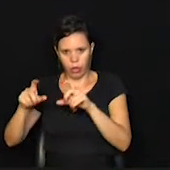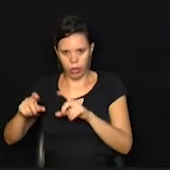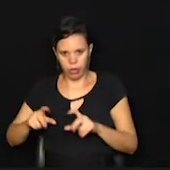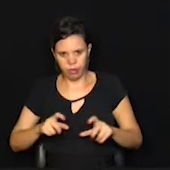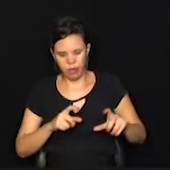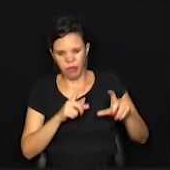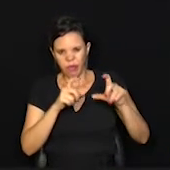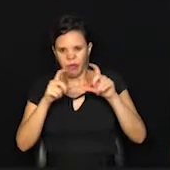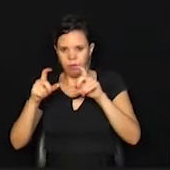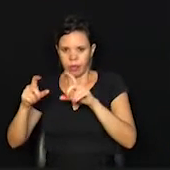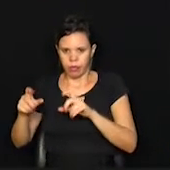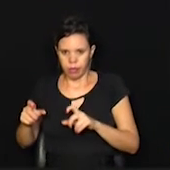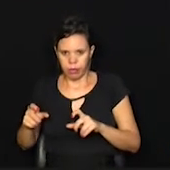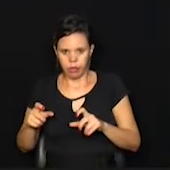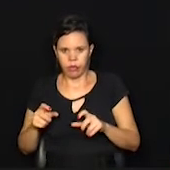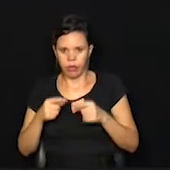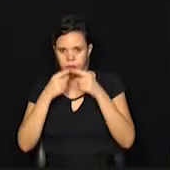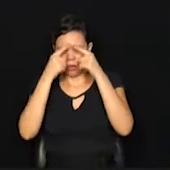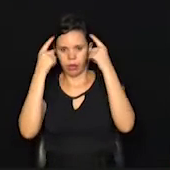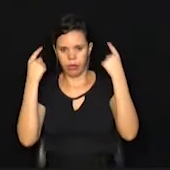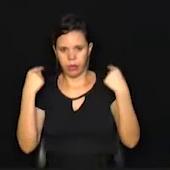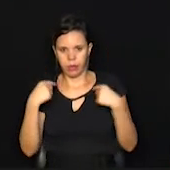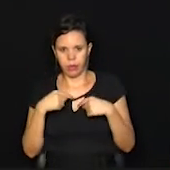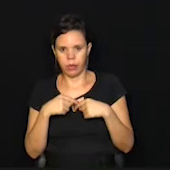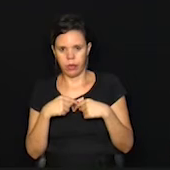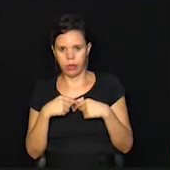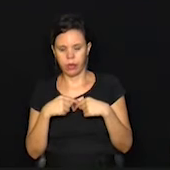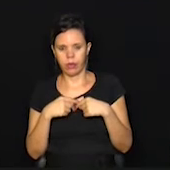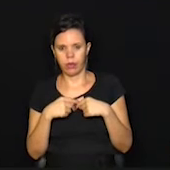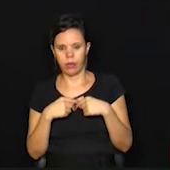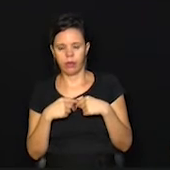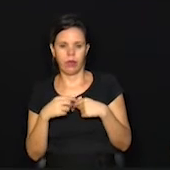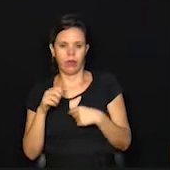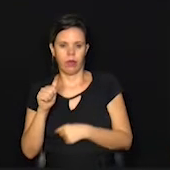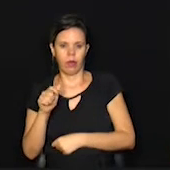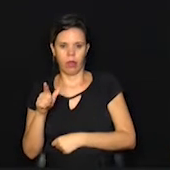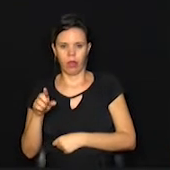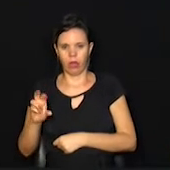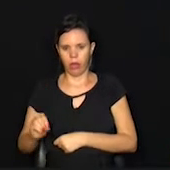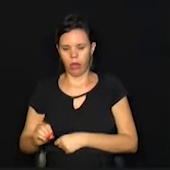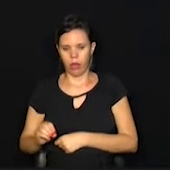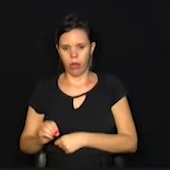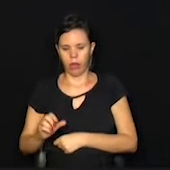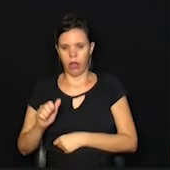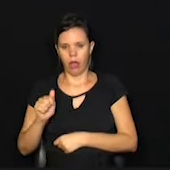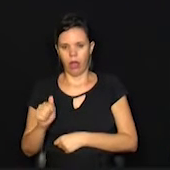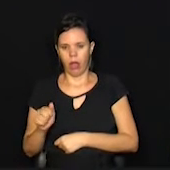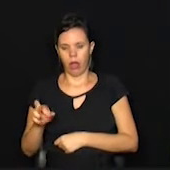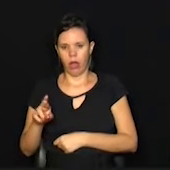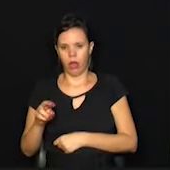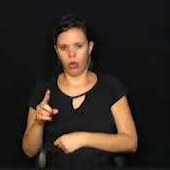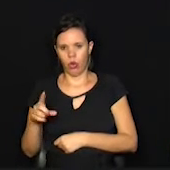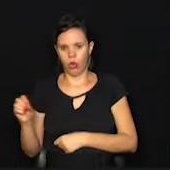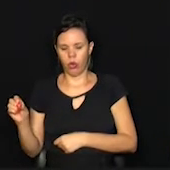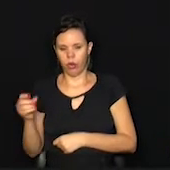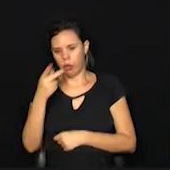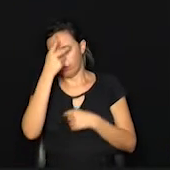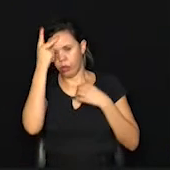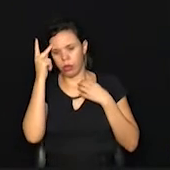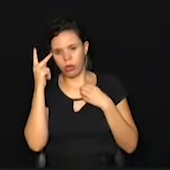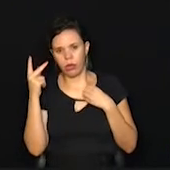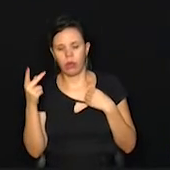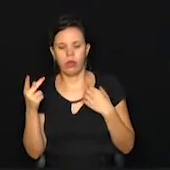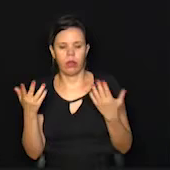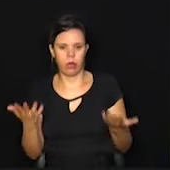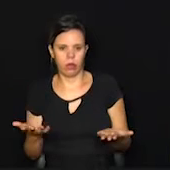do dos rostos do meu pai do Aldo Arantes do Haroldo Lima que acabou de falecer de